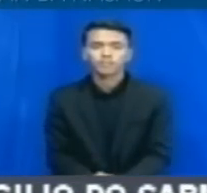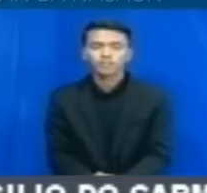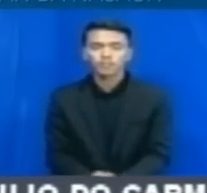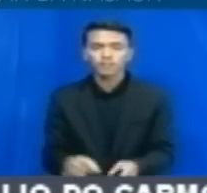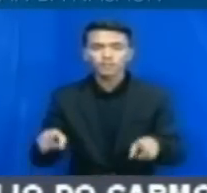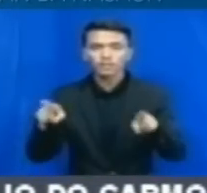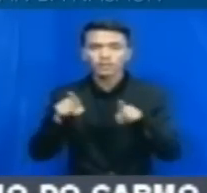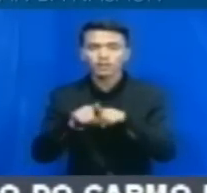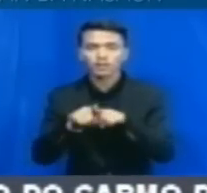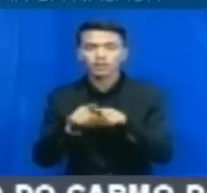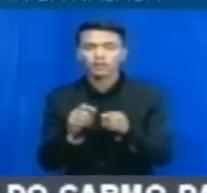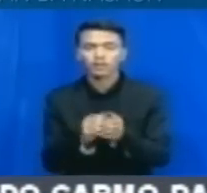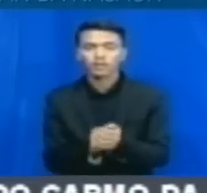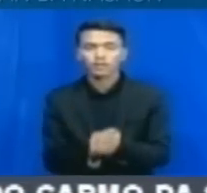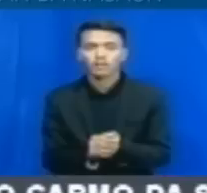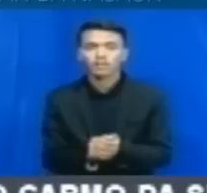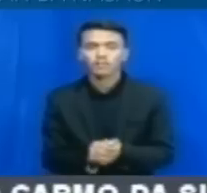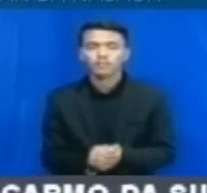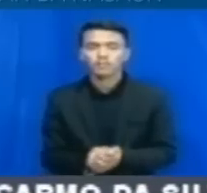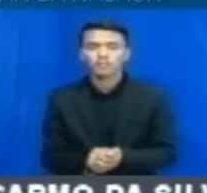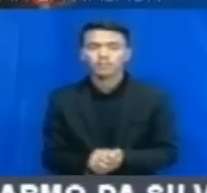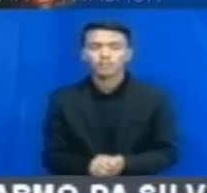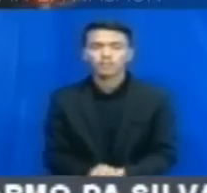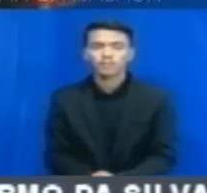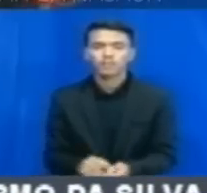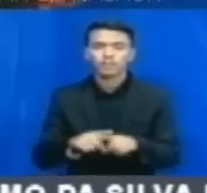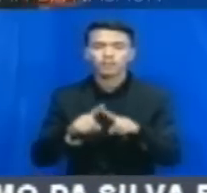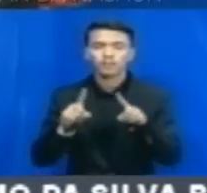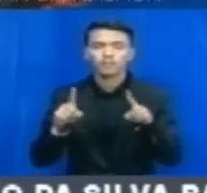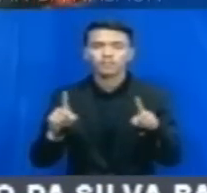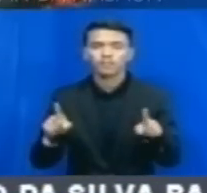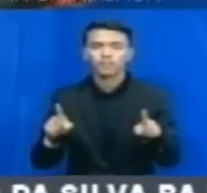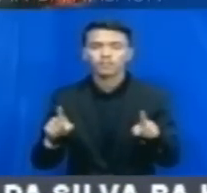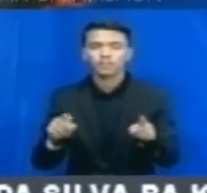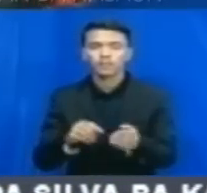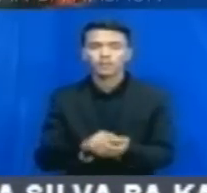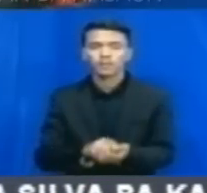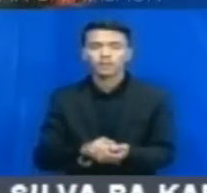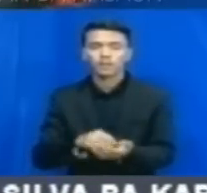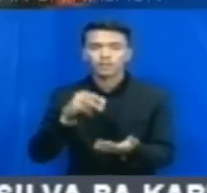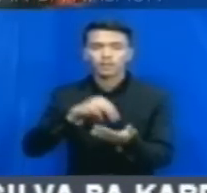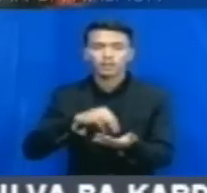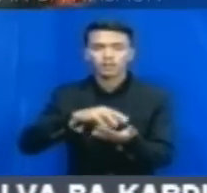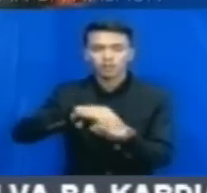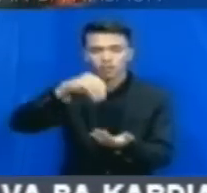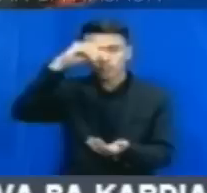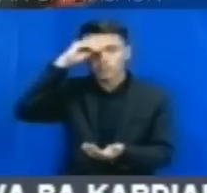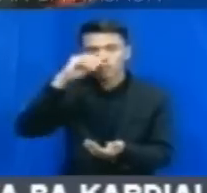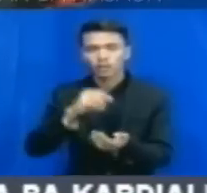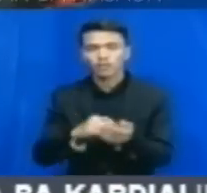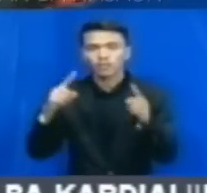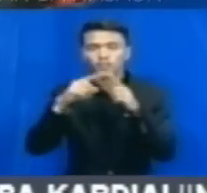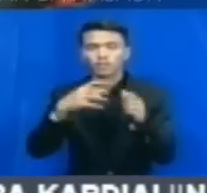hanesa bagagem para tu se aula hal tene mas be ida nemos lição aprendizagem ida lição aprendizagem na ba